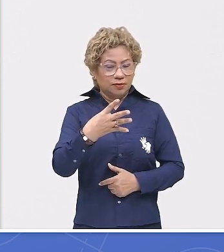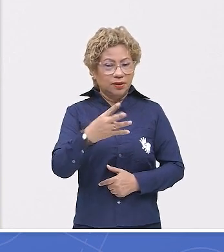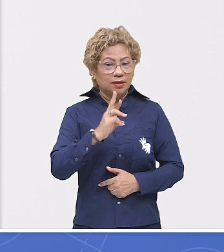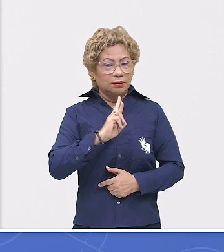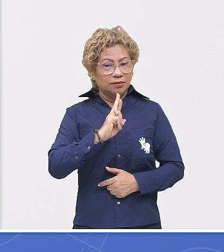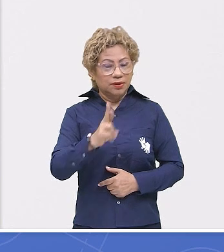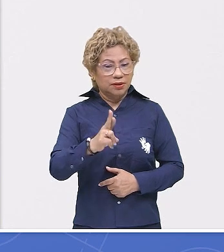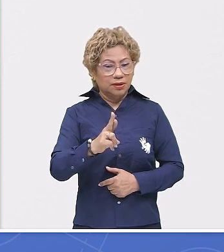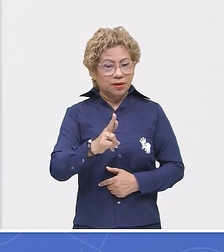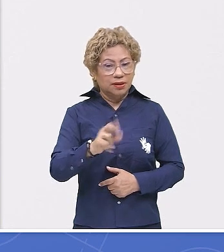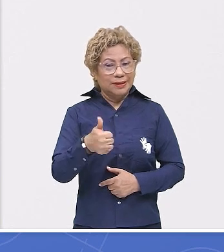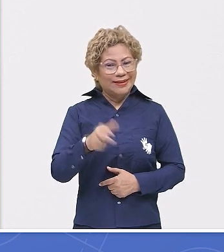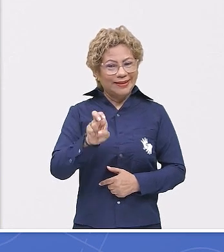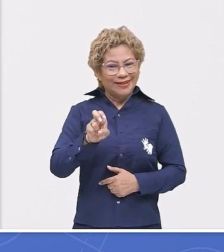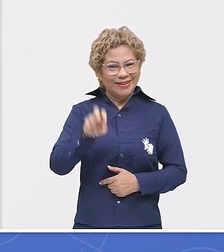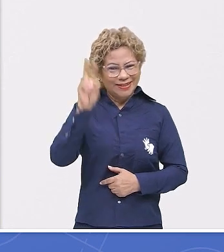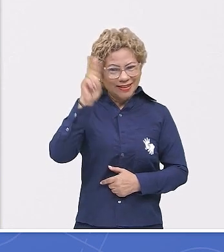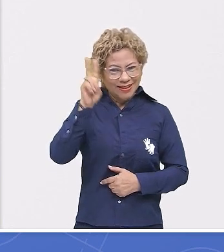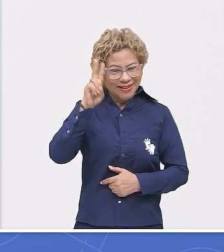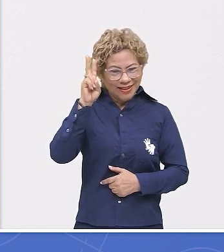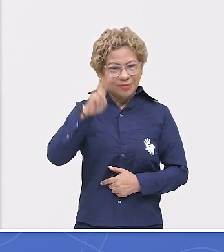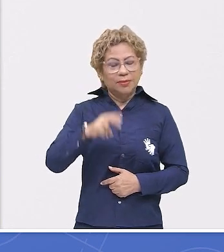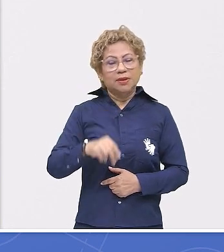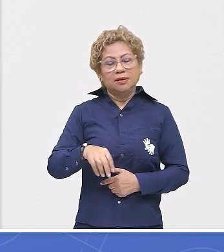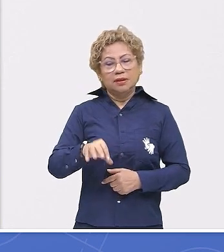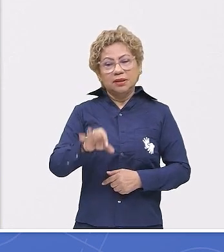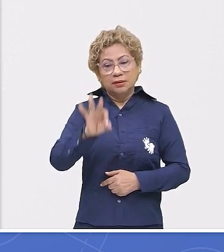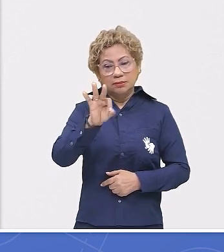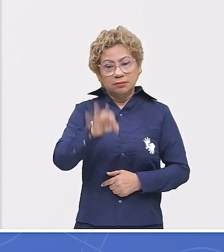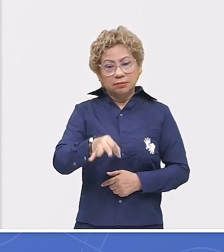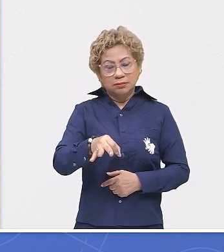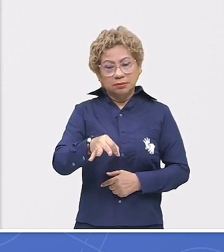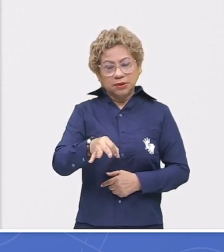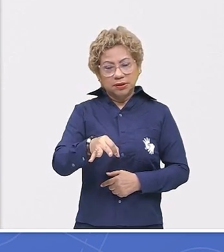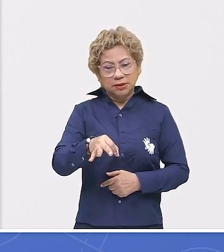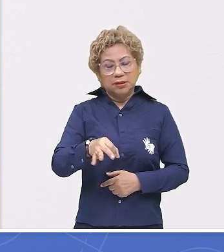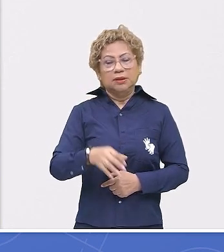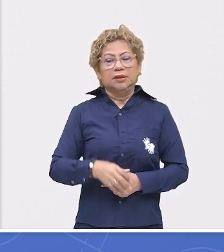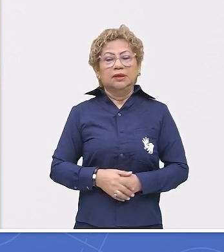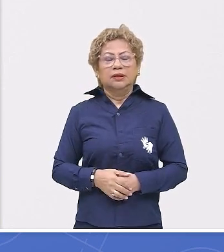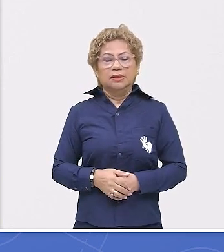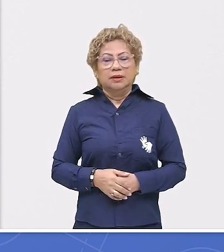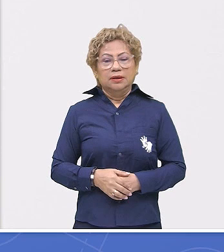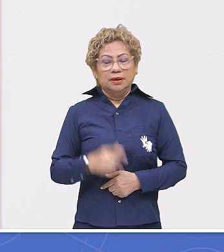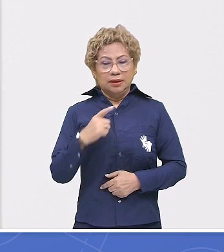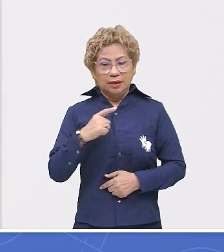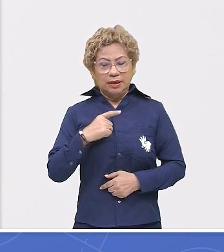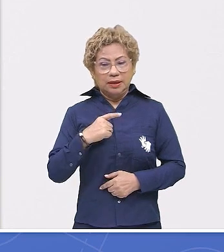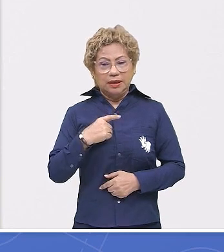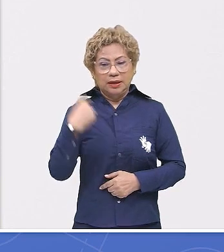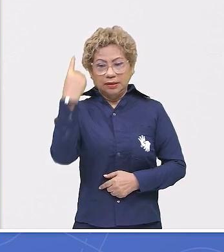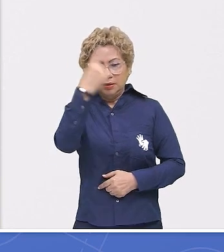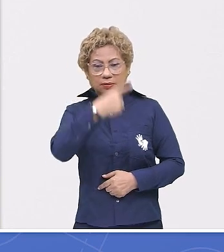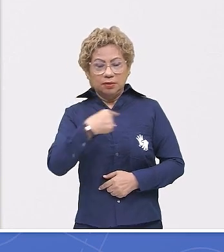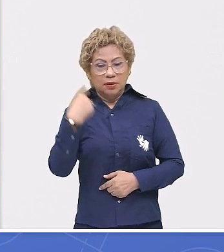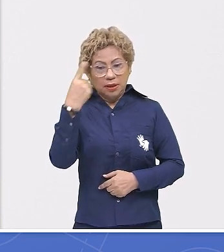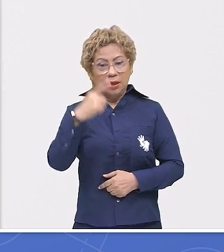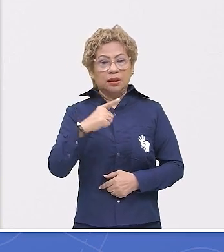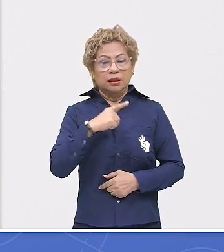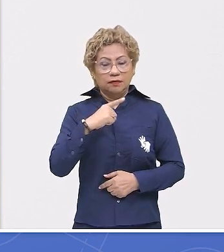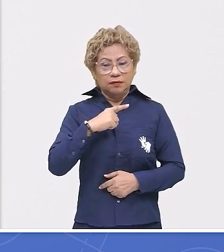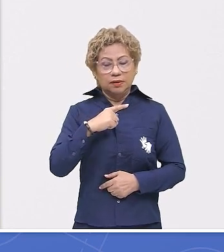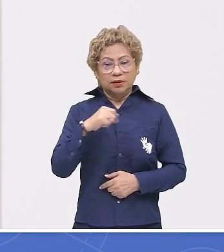nós temos vai dar o quê? Os 15 graus. Então, a cada fuso horário, né, eu tenho aqui